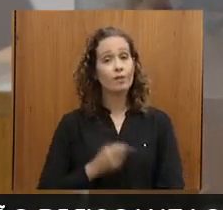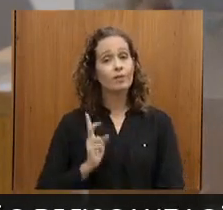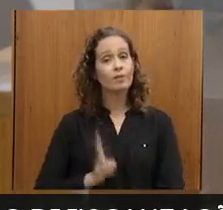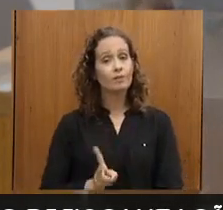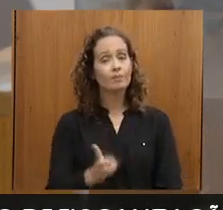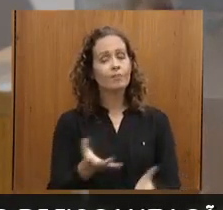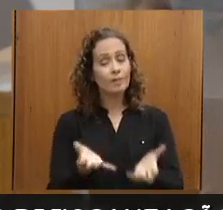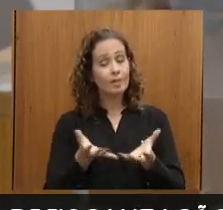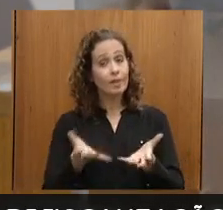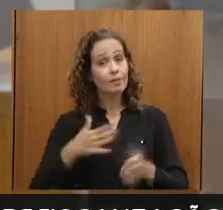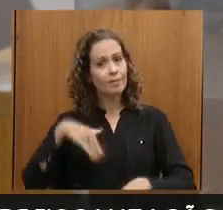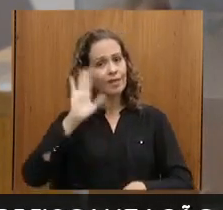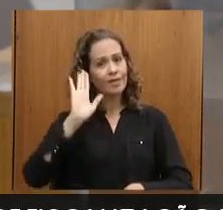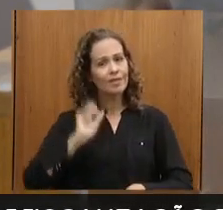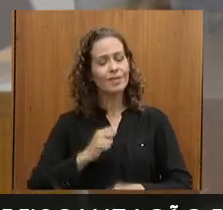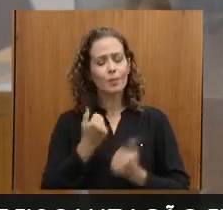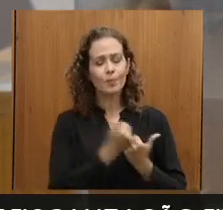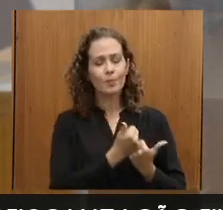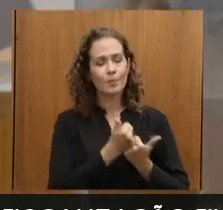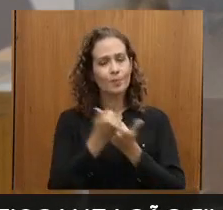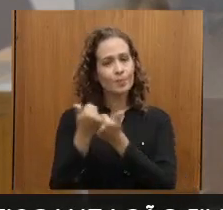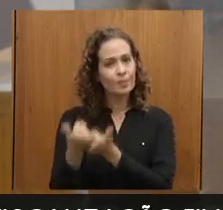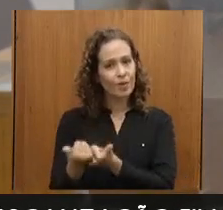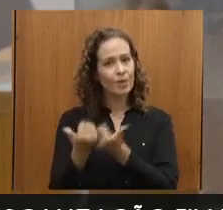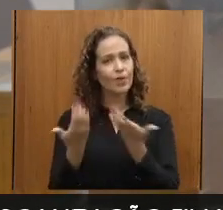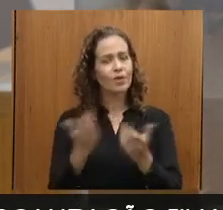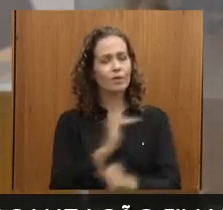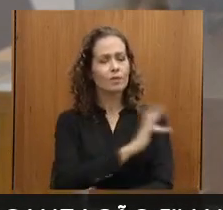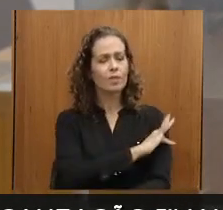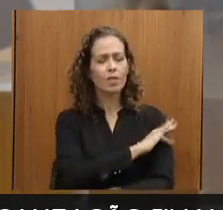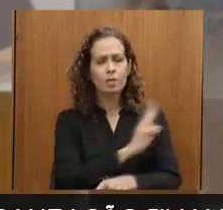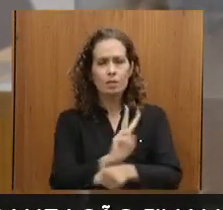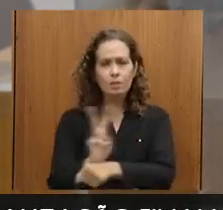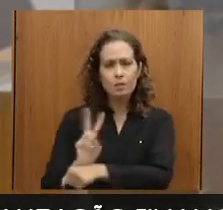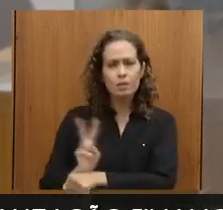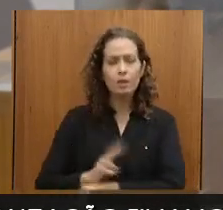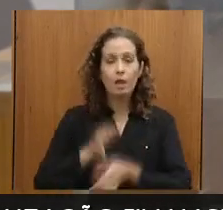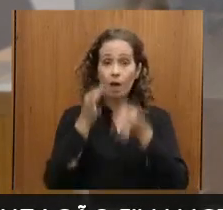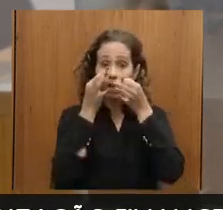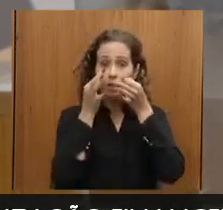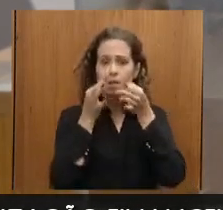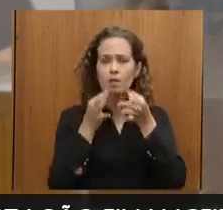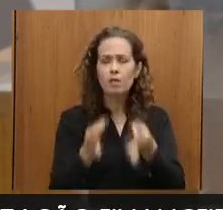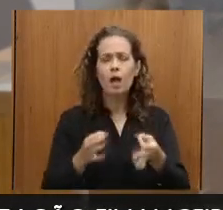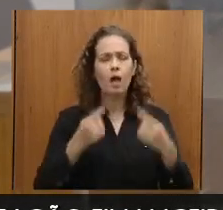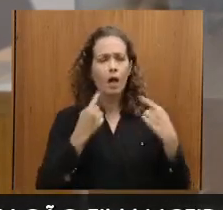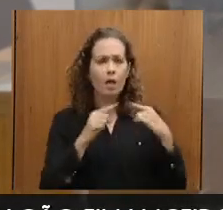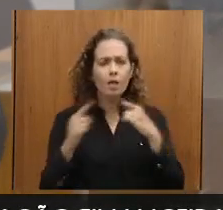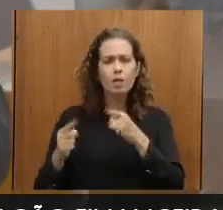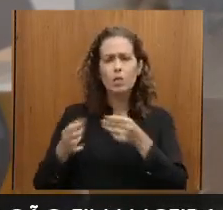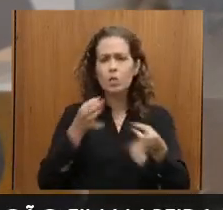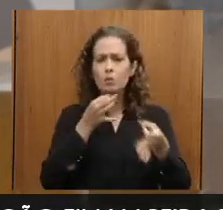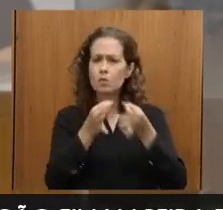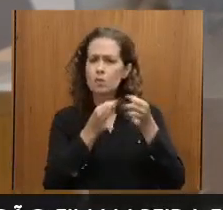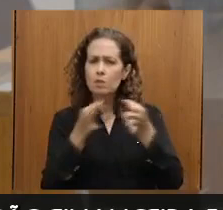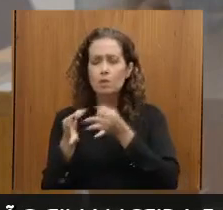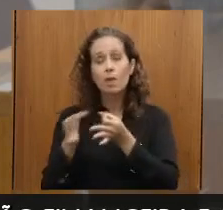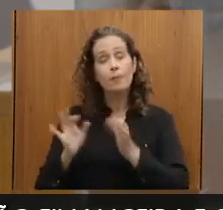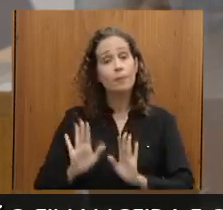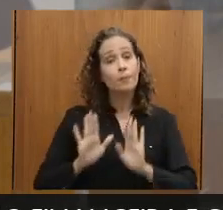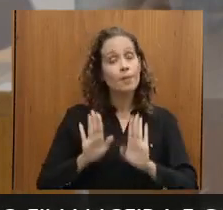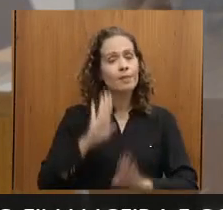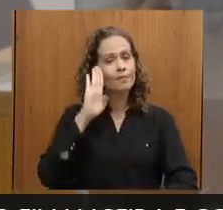cada vez mais, com o apoio, com a fiscalização, com a atenção, com as críticas, as sugestões, mas